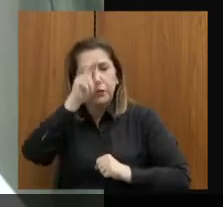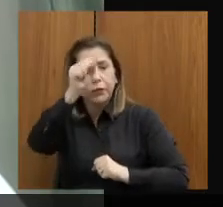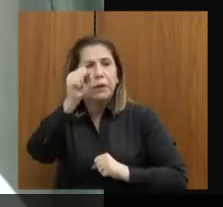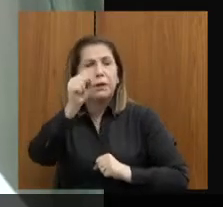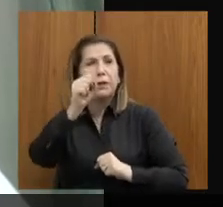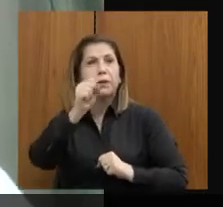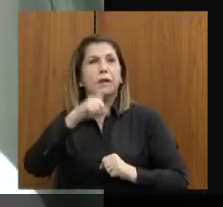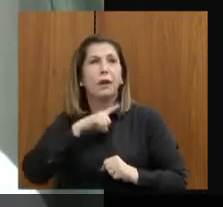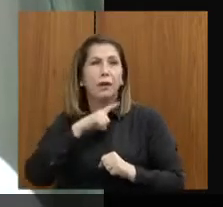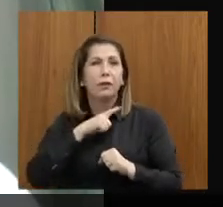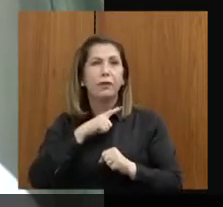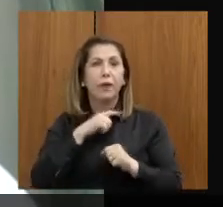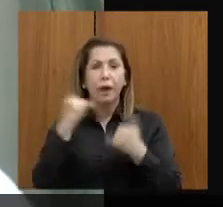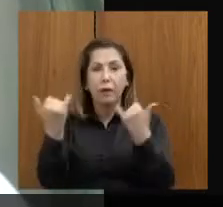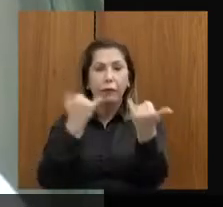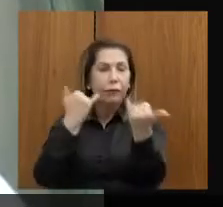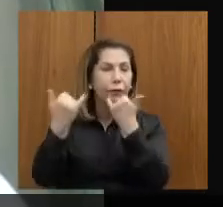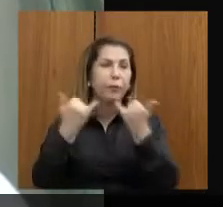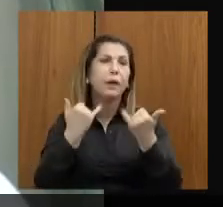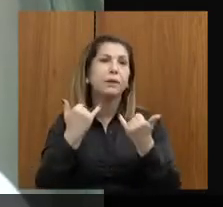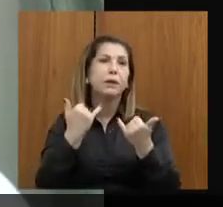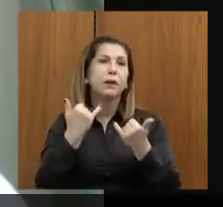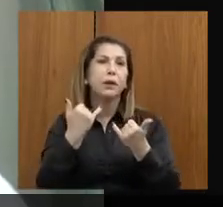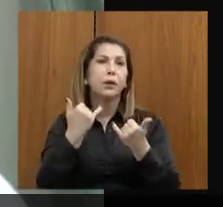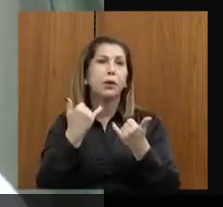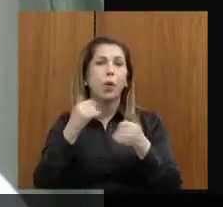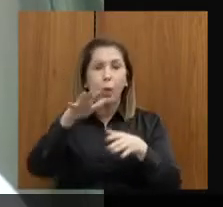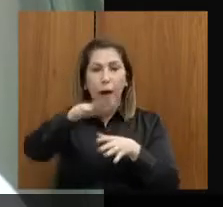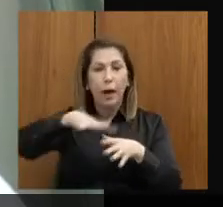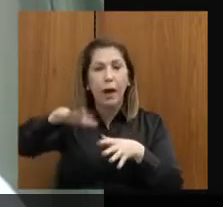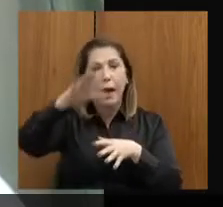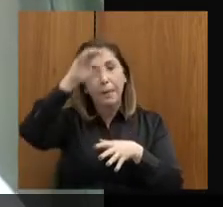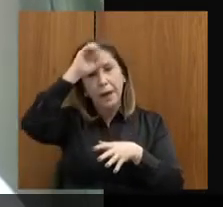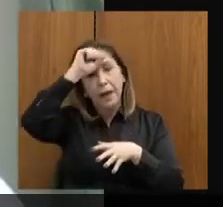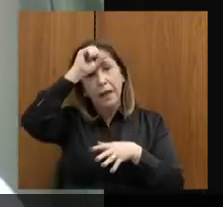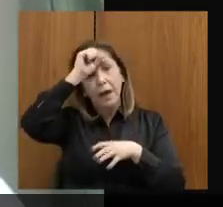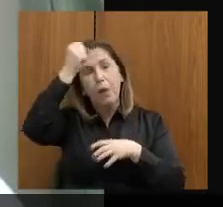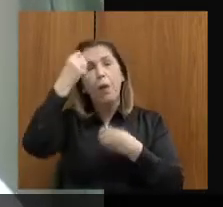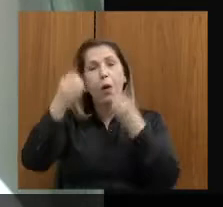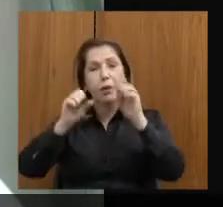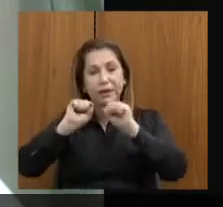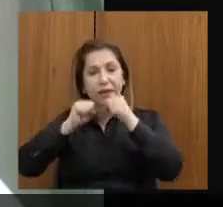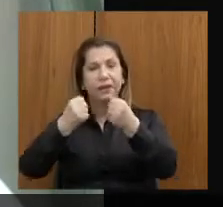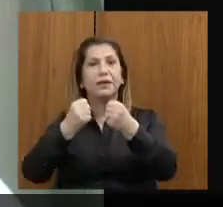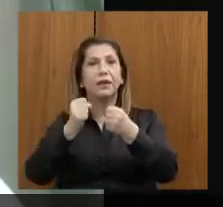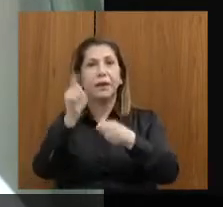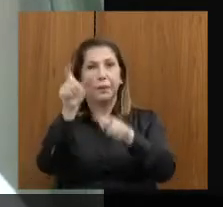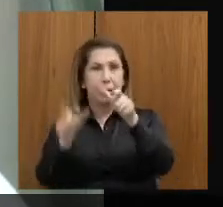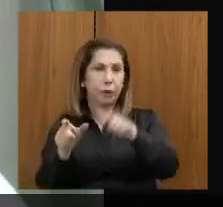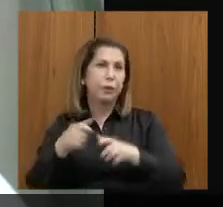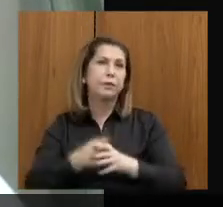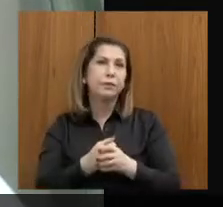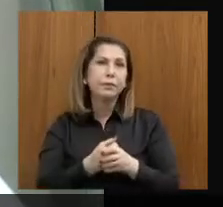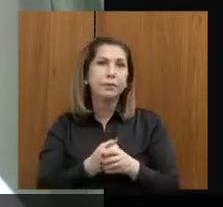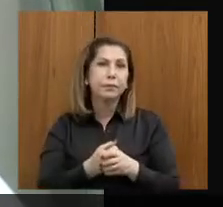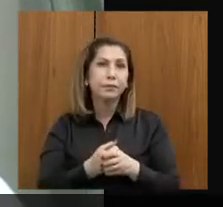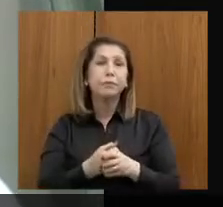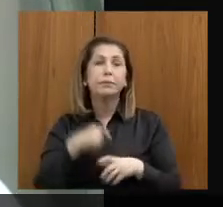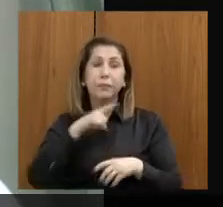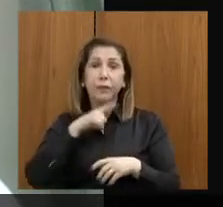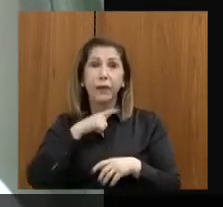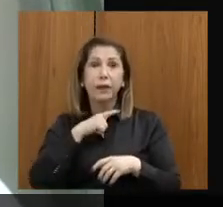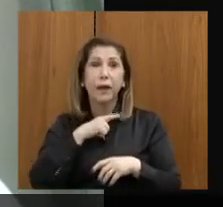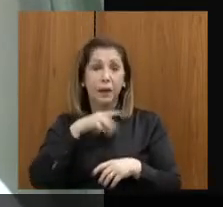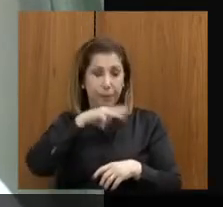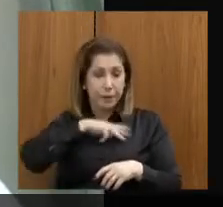Léo e as informações para a comunidade da presidência defender projeto de impacto da minha oração é através de um programa